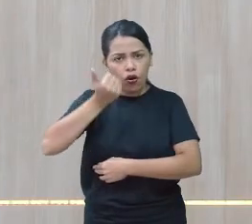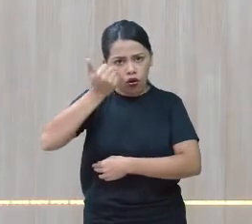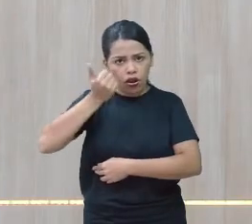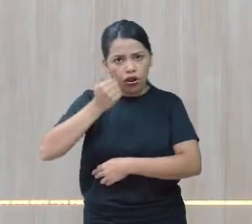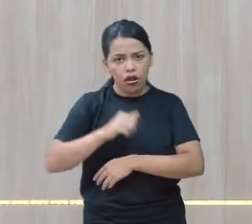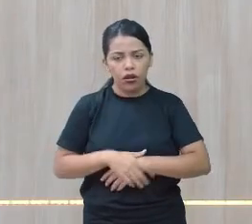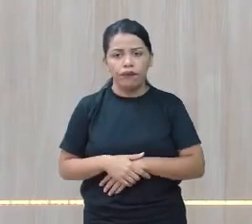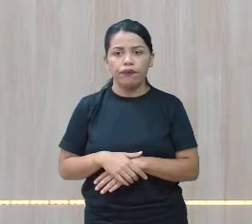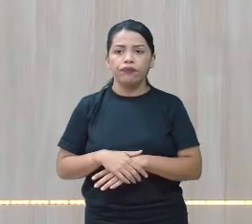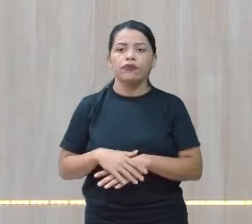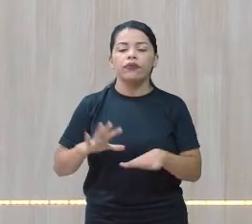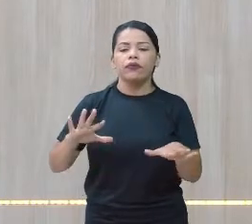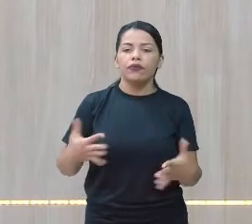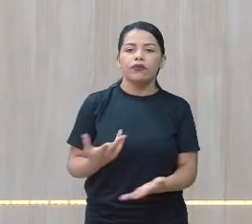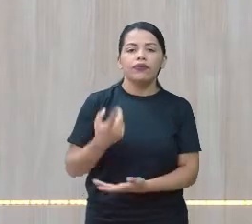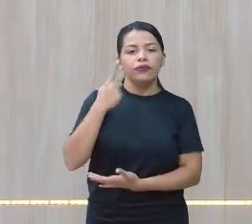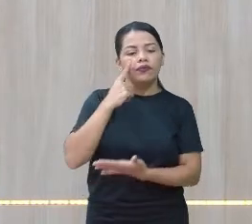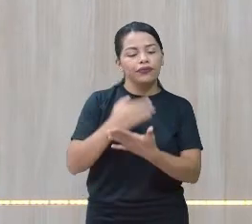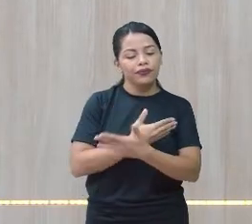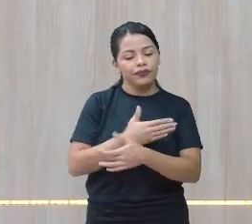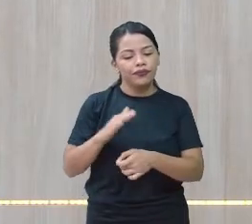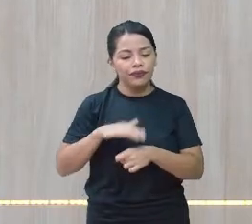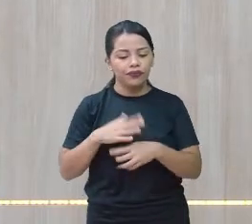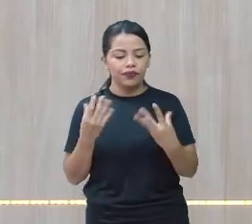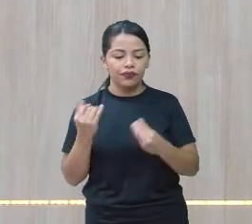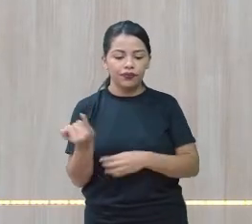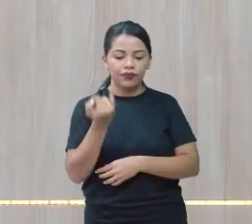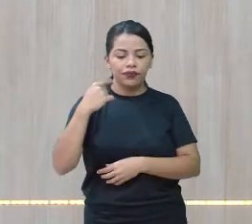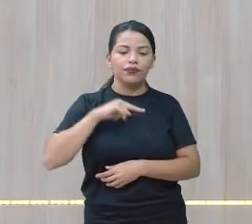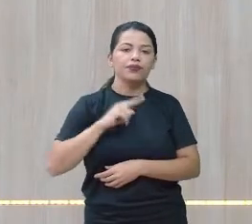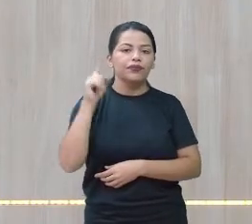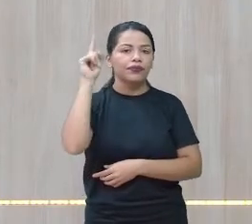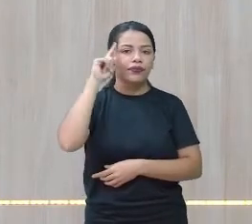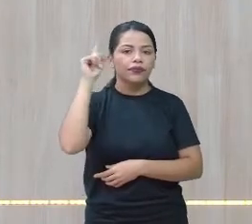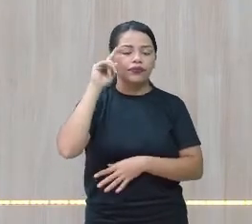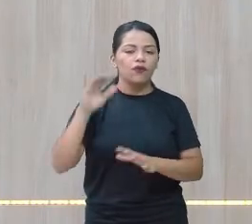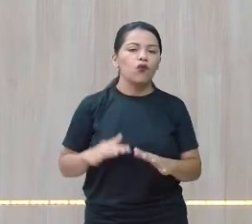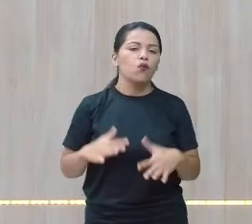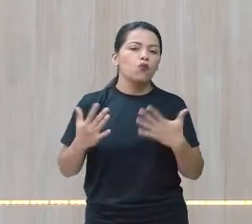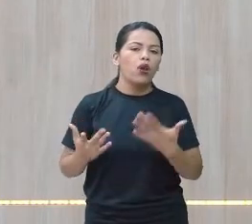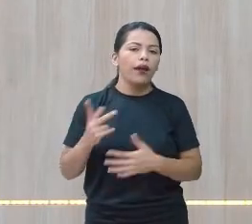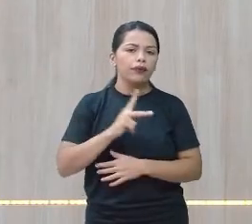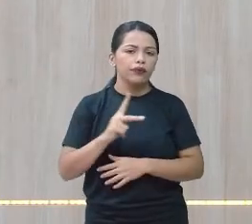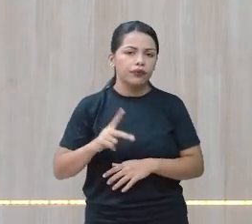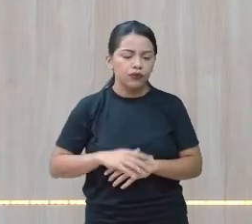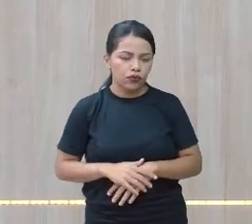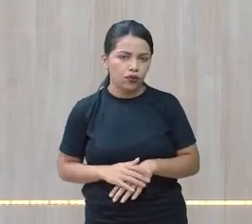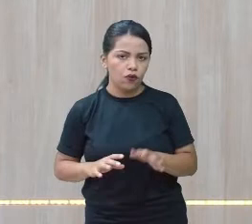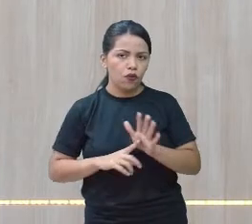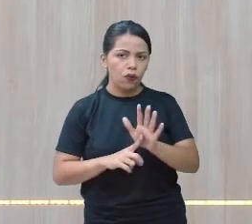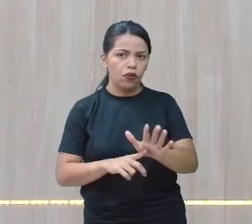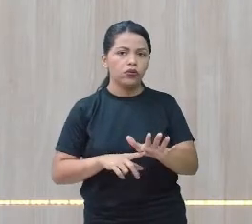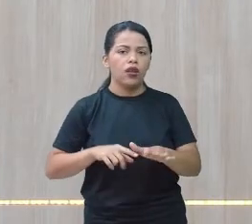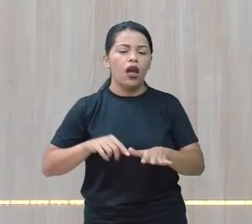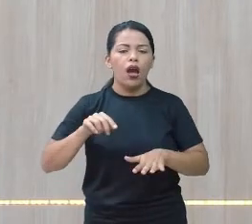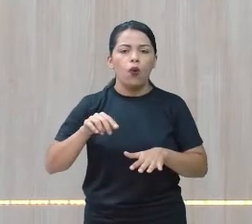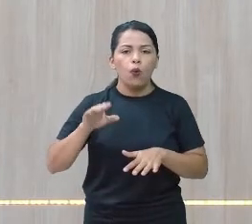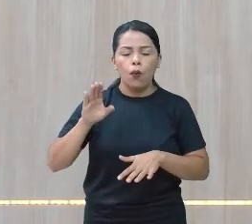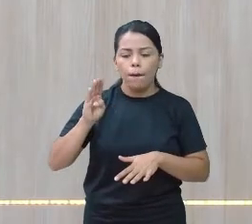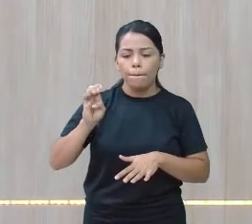algumas situações que são muito importantes no nosso dia a dia. Quais são, professora? Eu trouxe aí um bebê